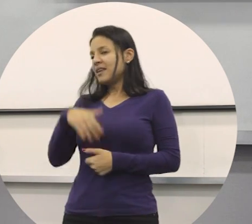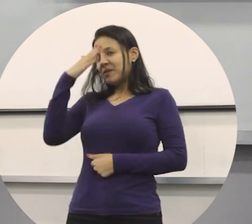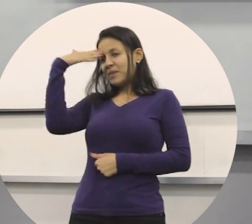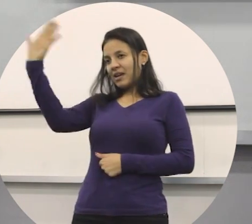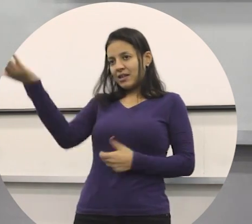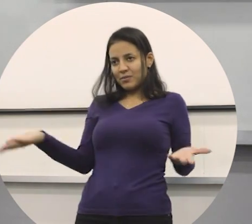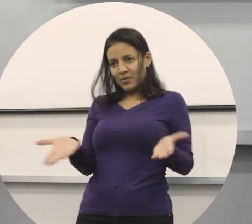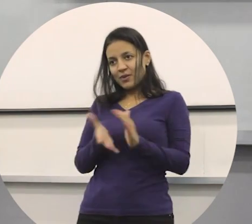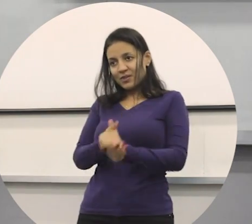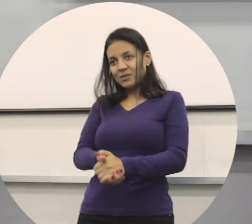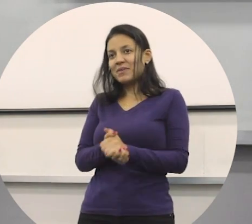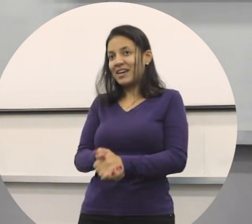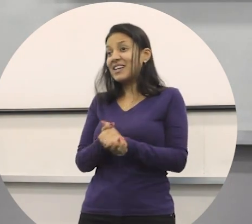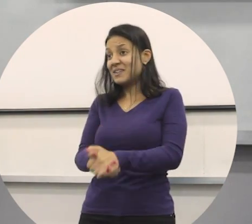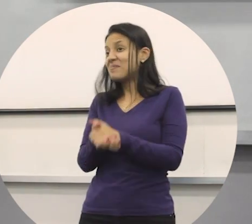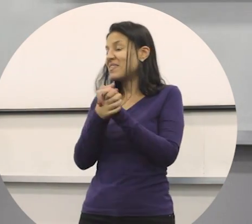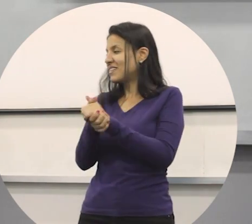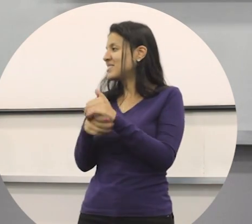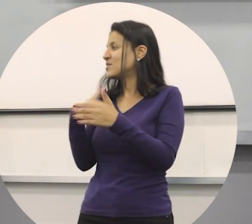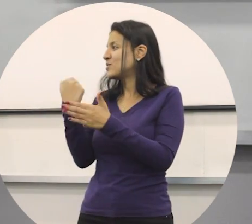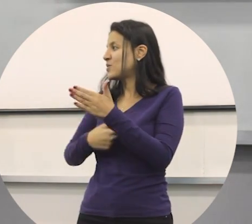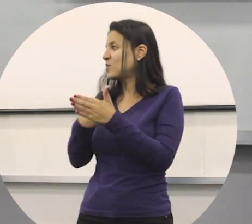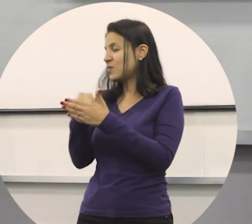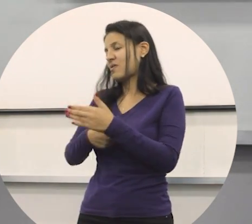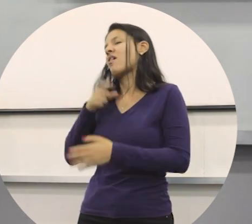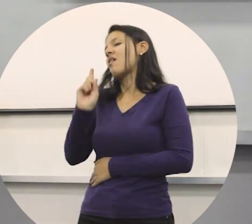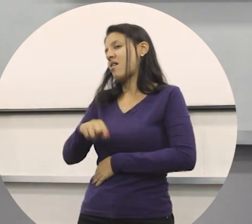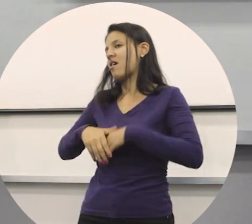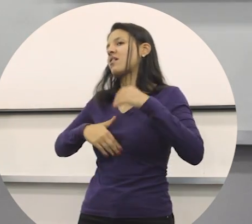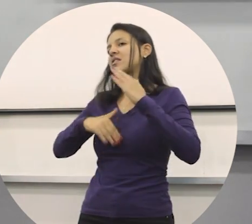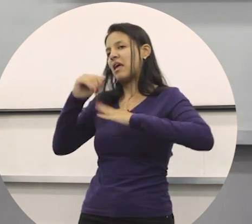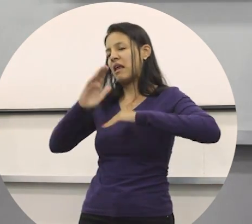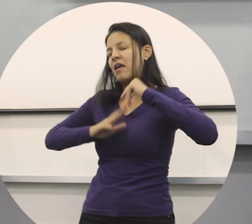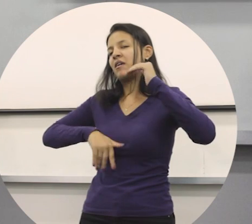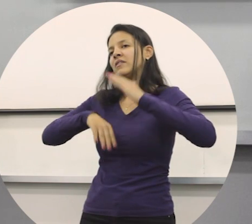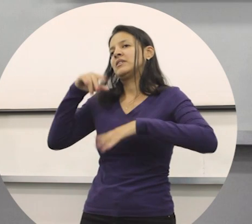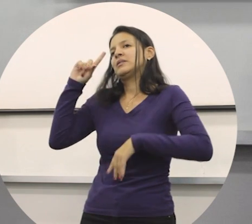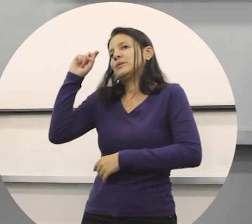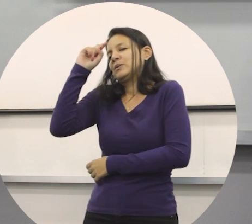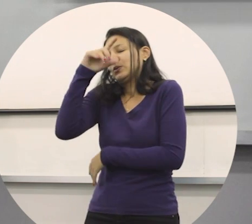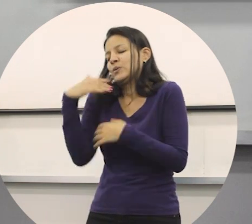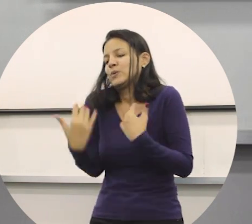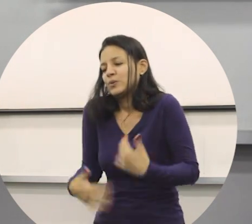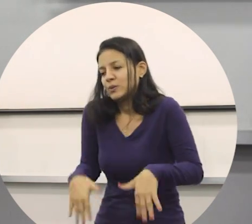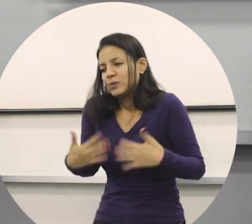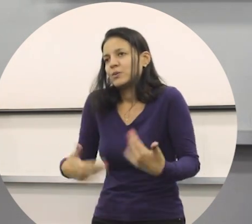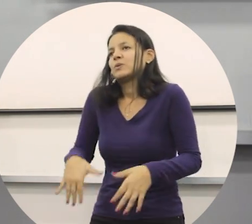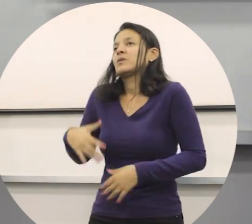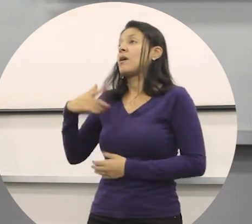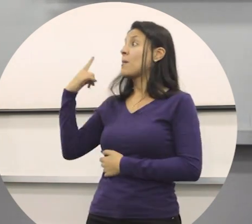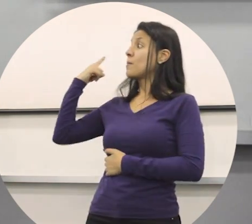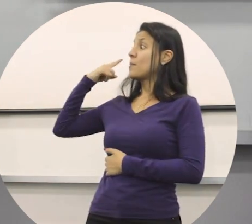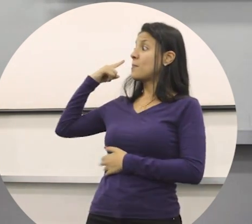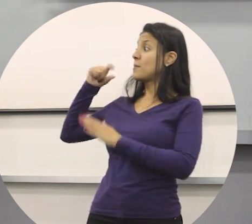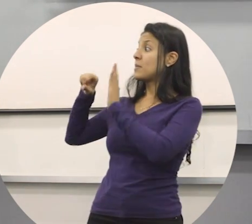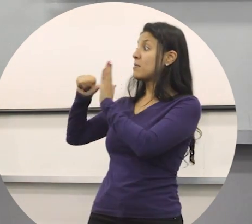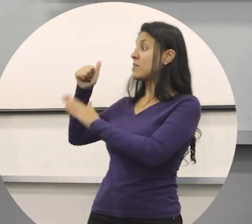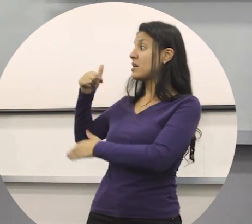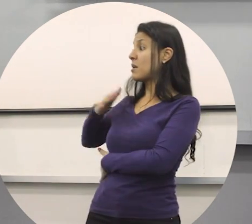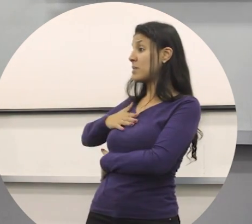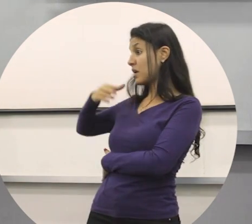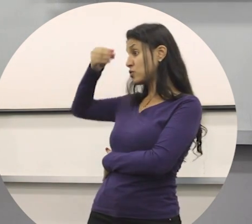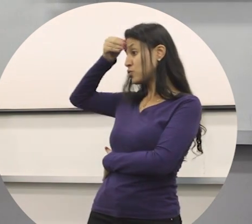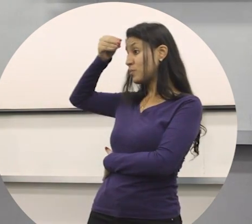obrigada por hoje. Parabéns pela luta. É uma tarefa muito árdua, né? Eu, desde a primeira vez que a minha sobrinha